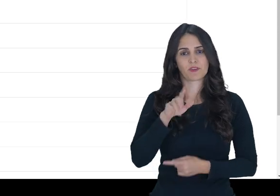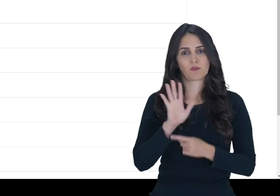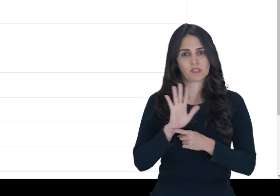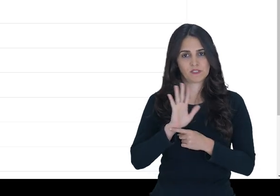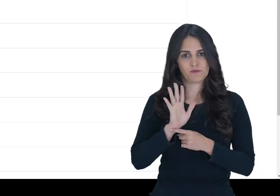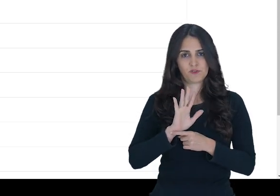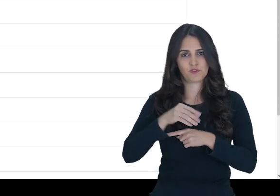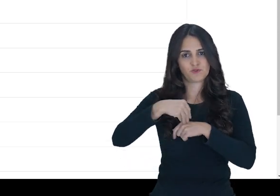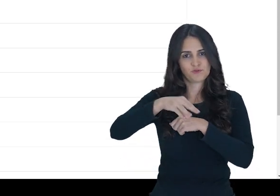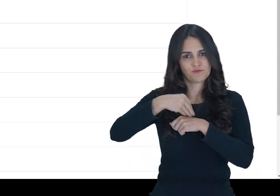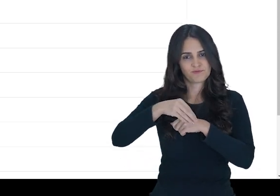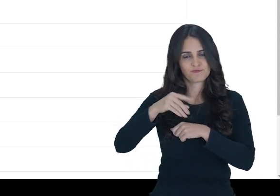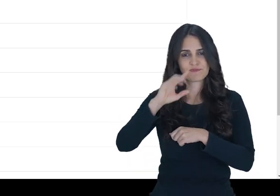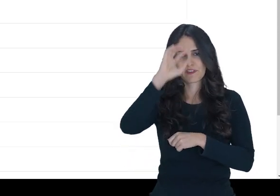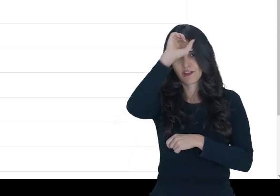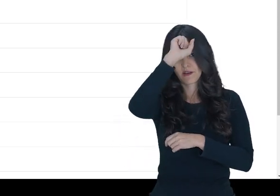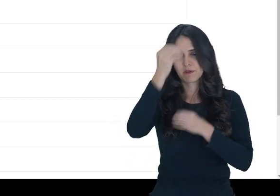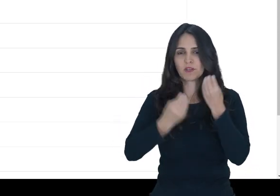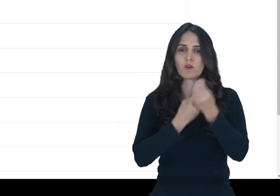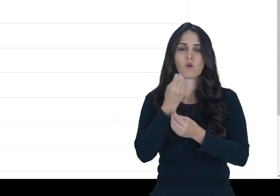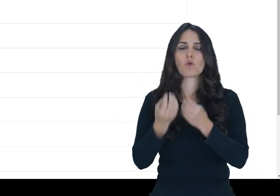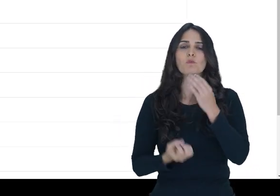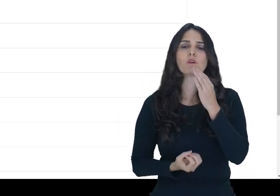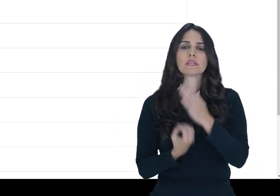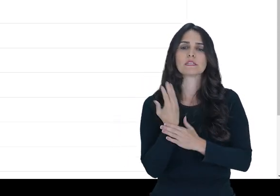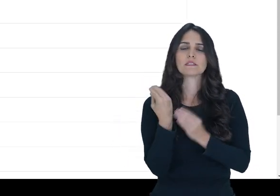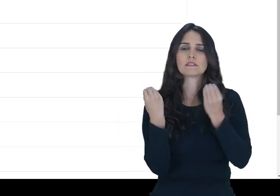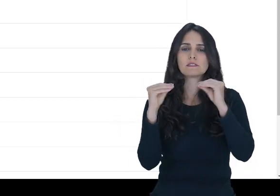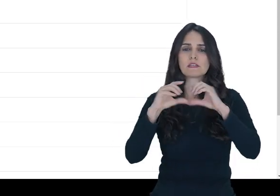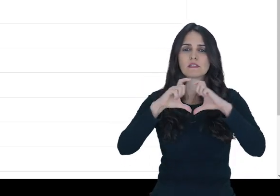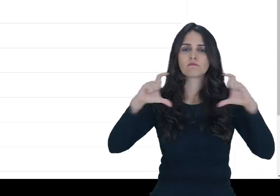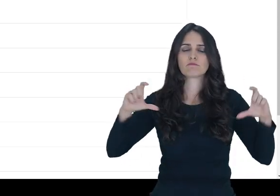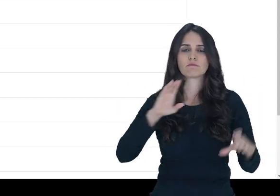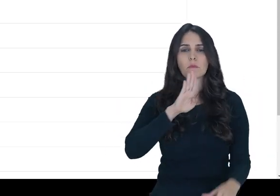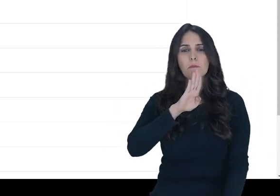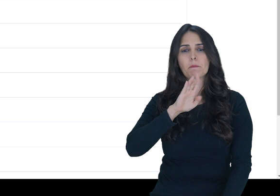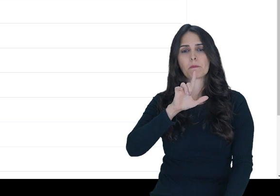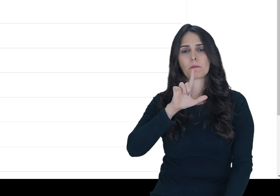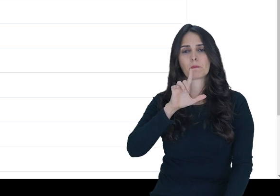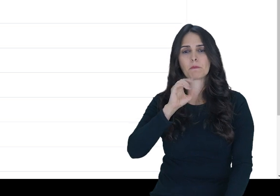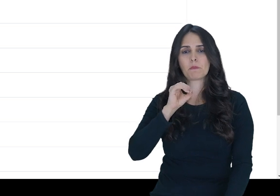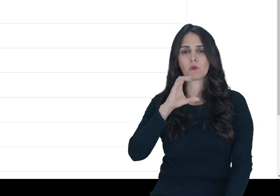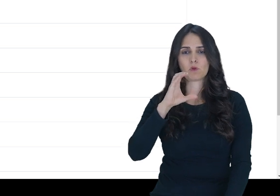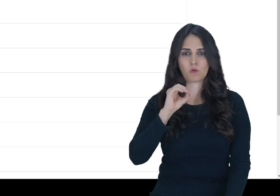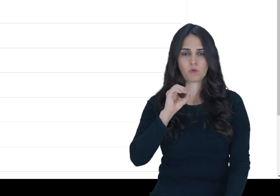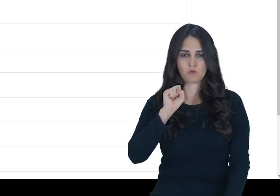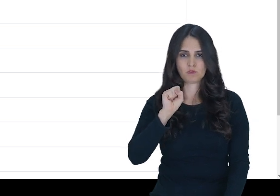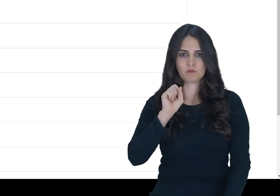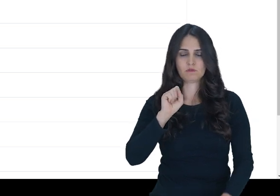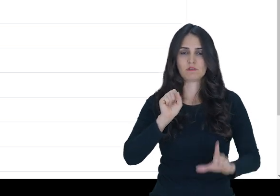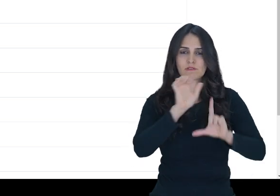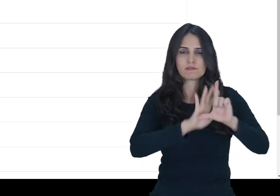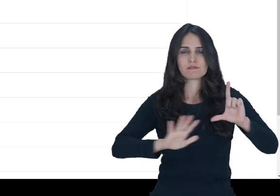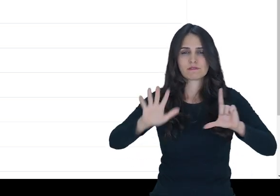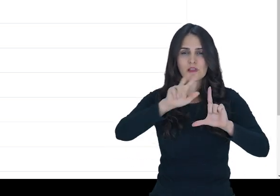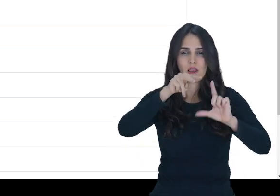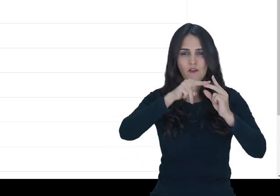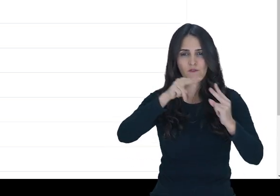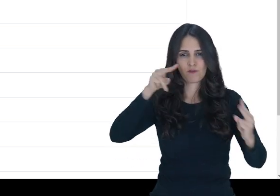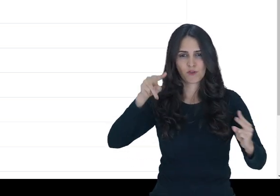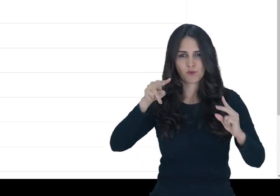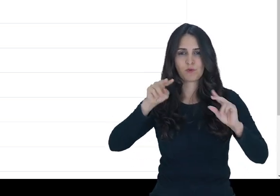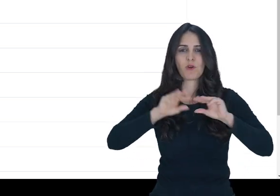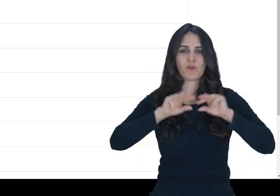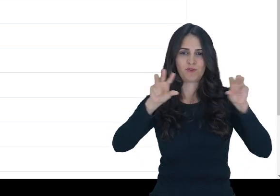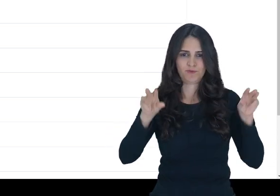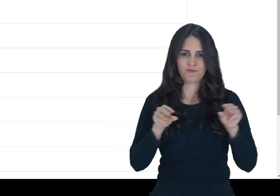Olá Neste vídeo tutorial nós vamos aprender a inserir blocos na nossa sala virtual no Moodle Nessa